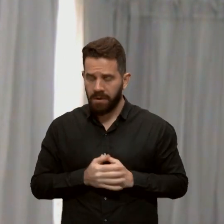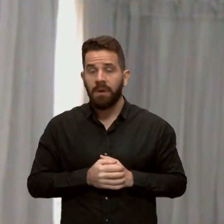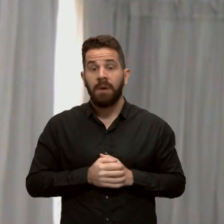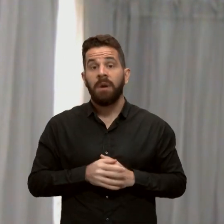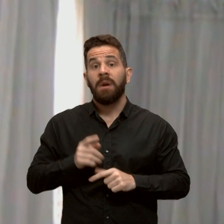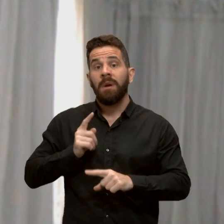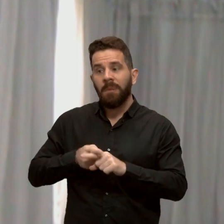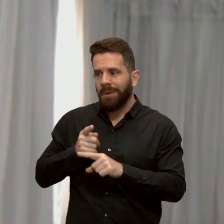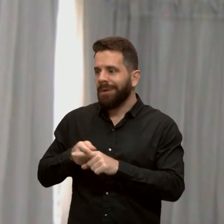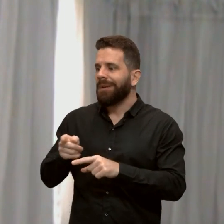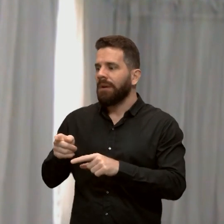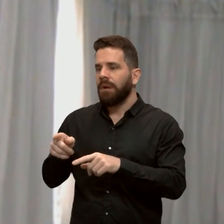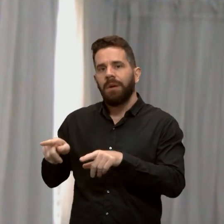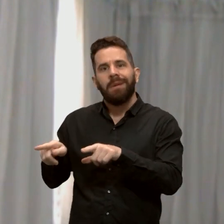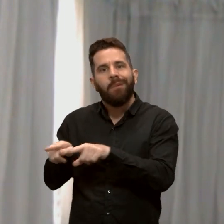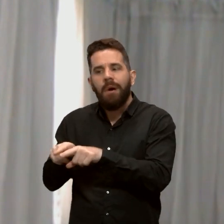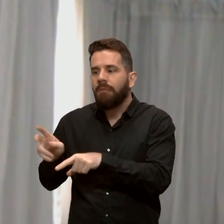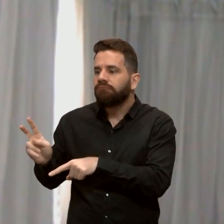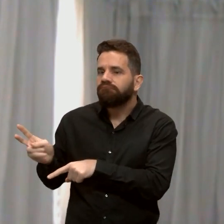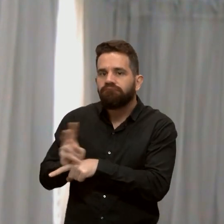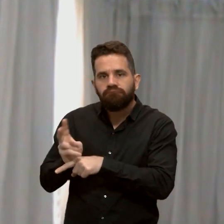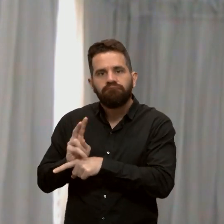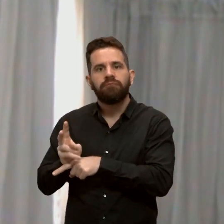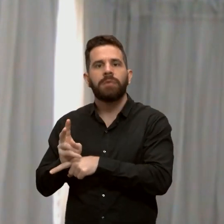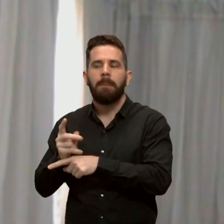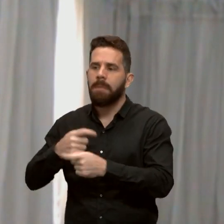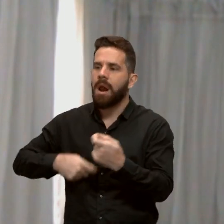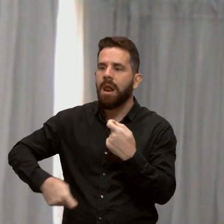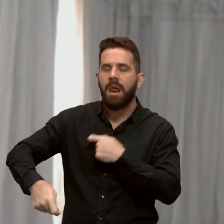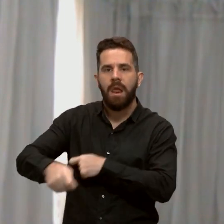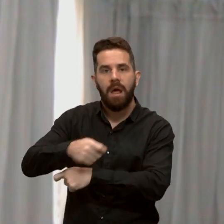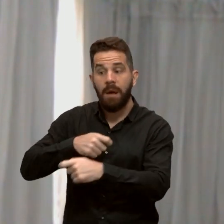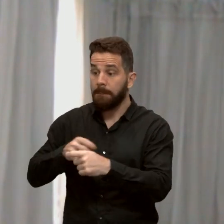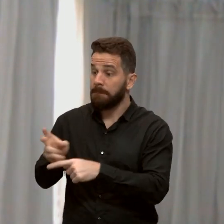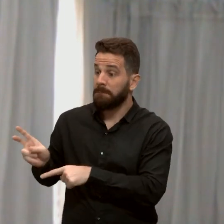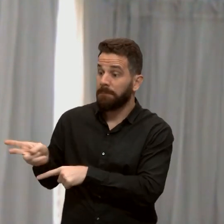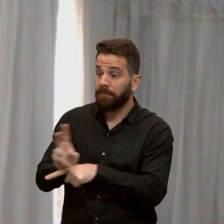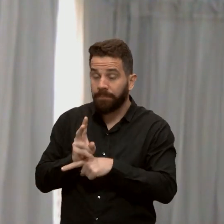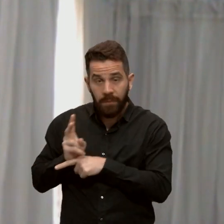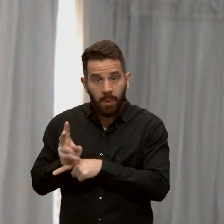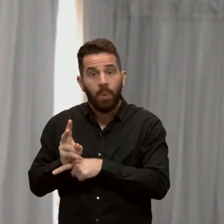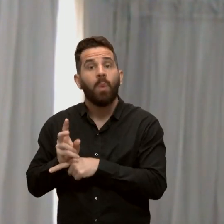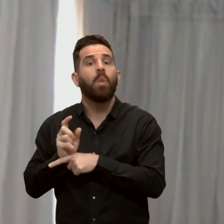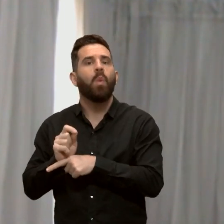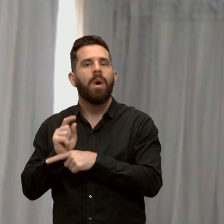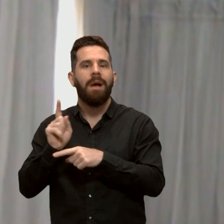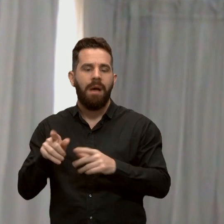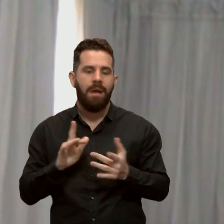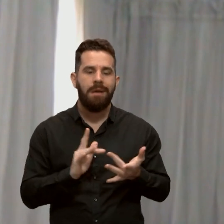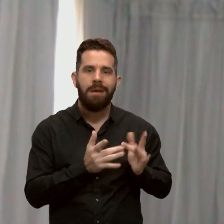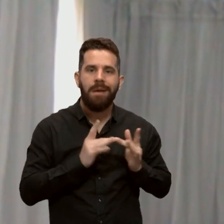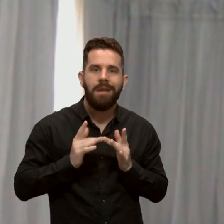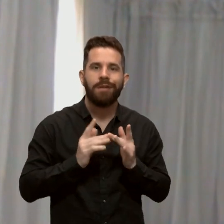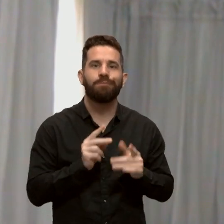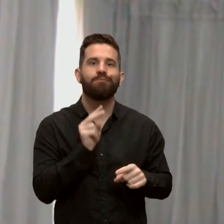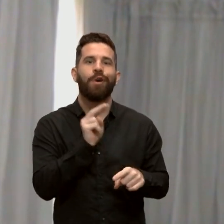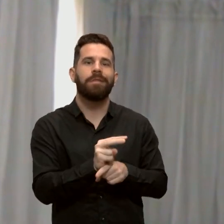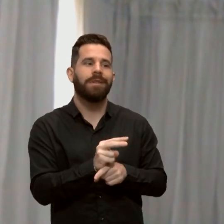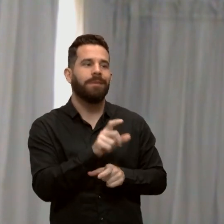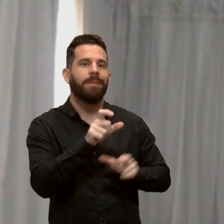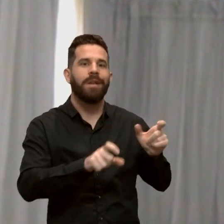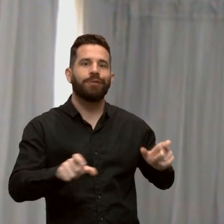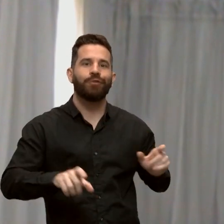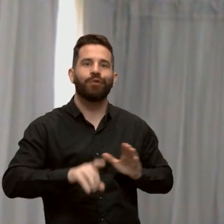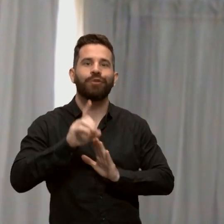gestar iniciativas que criassem redes de proteção a esses defensores de direitos humanos. Então,